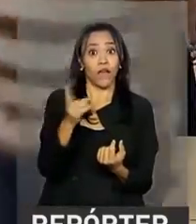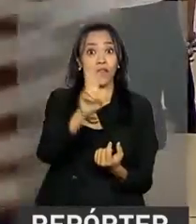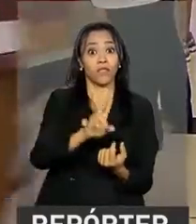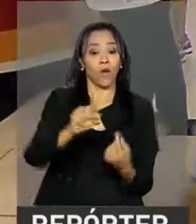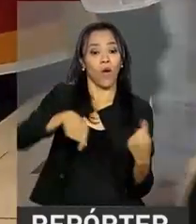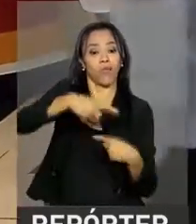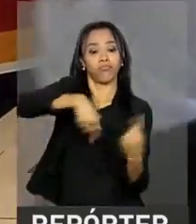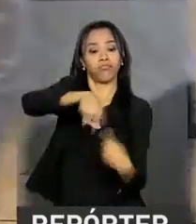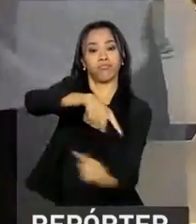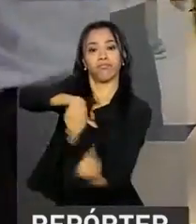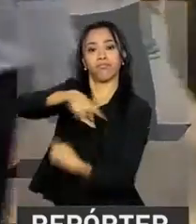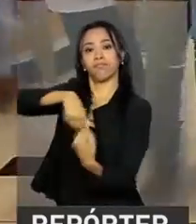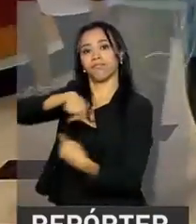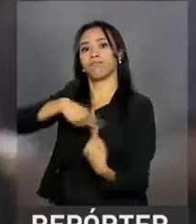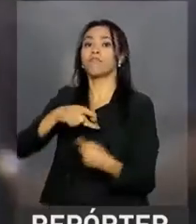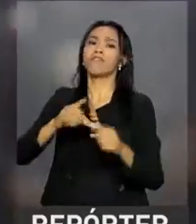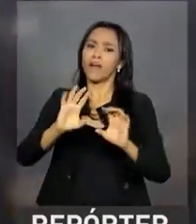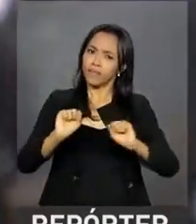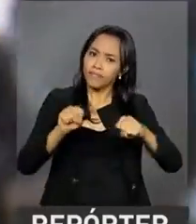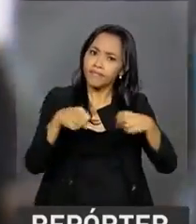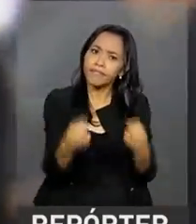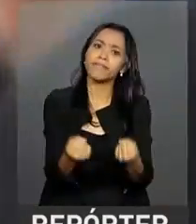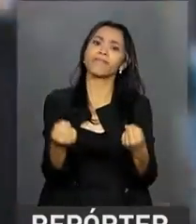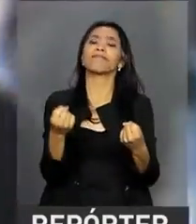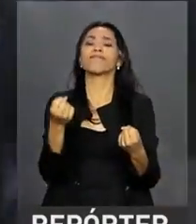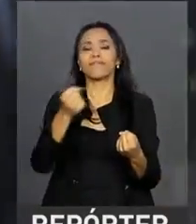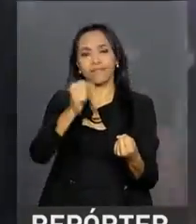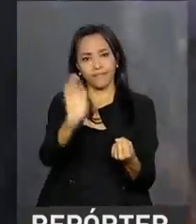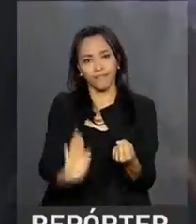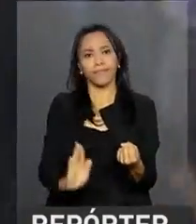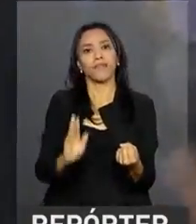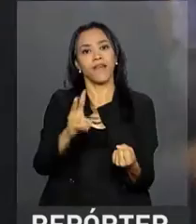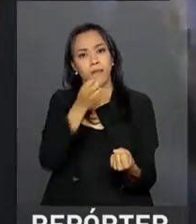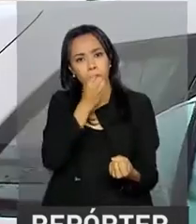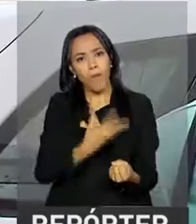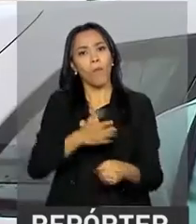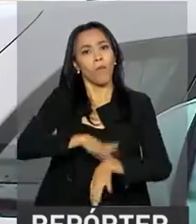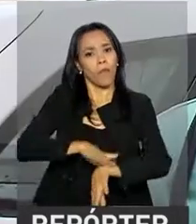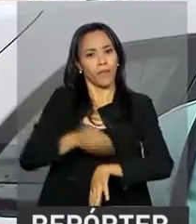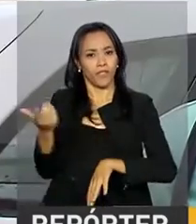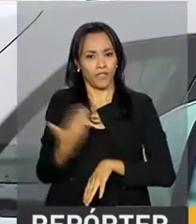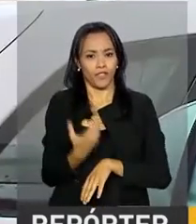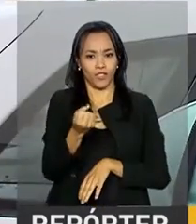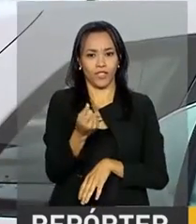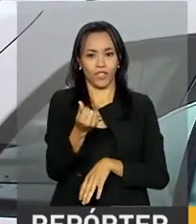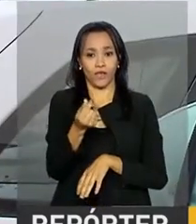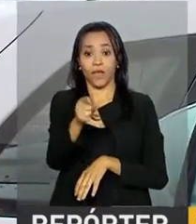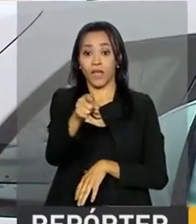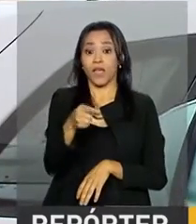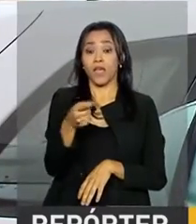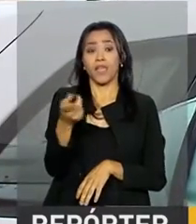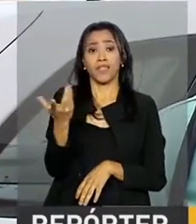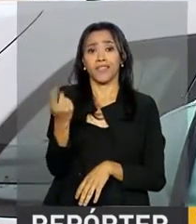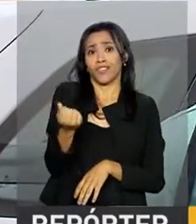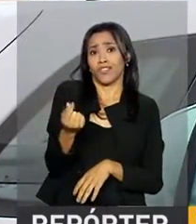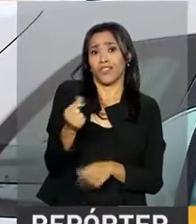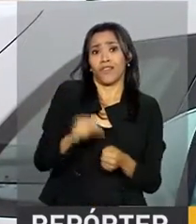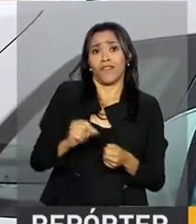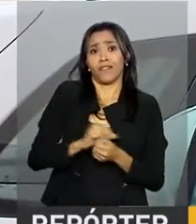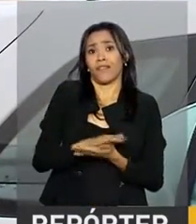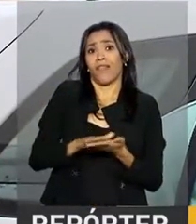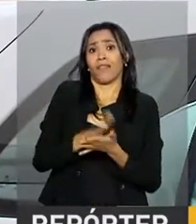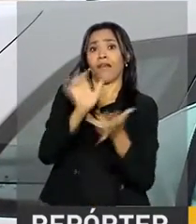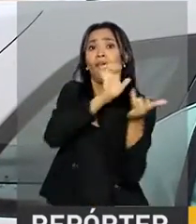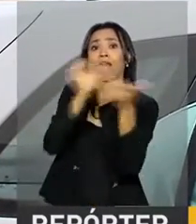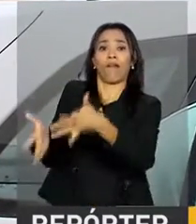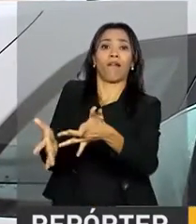na retomada do crescimento. E para muita gente, vem em boa hora. Um dinheiro que você não pode fazer nada, entendeu? Que fica